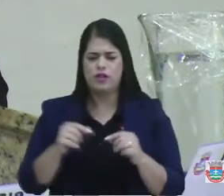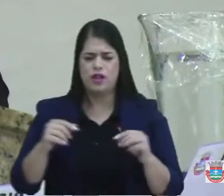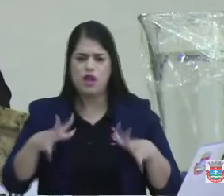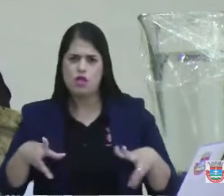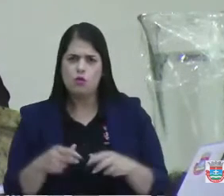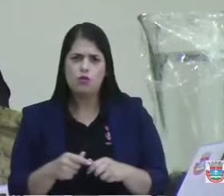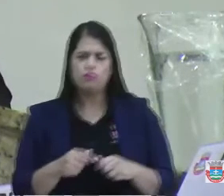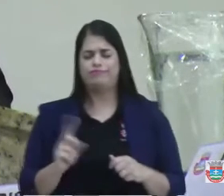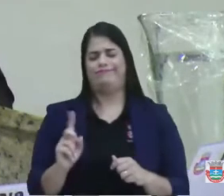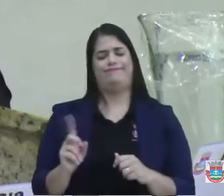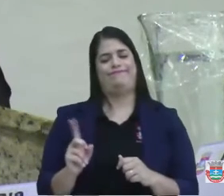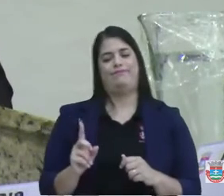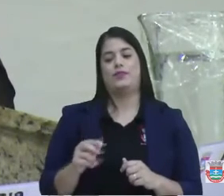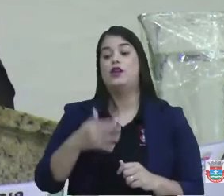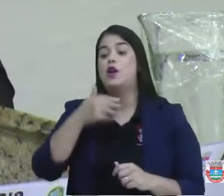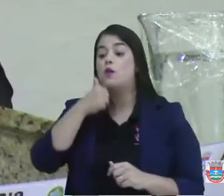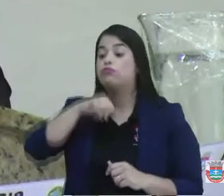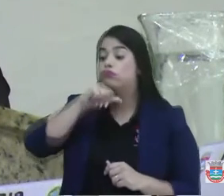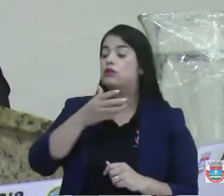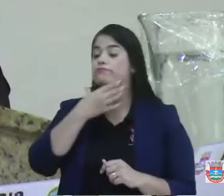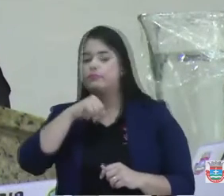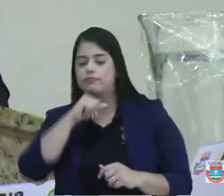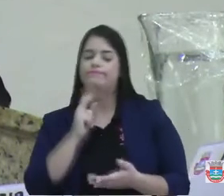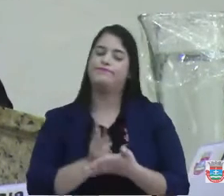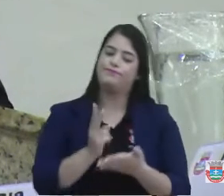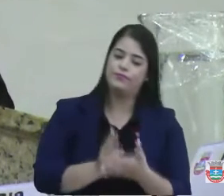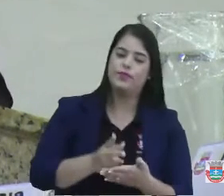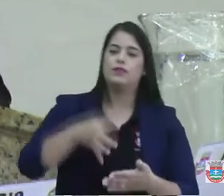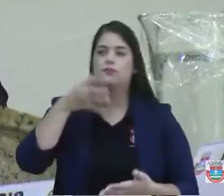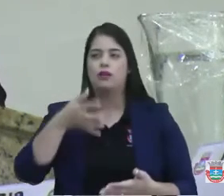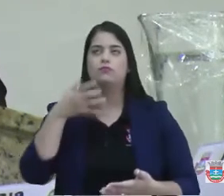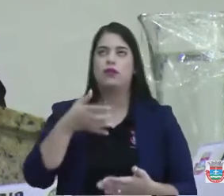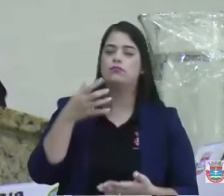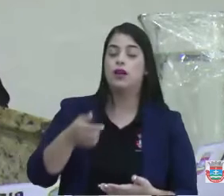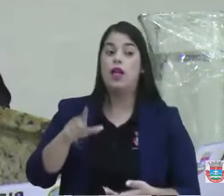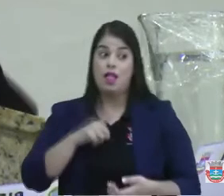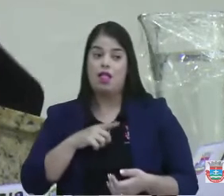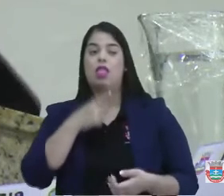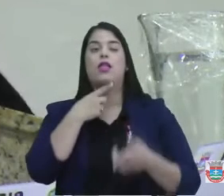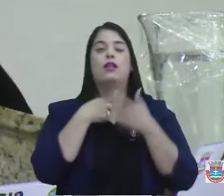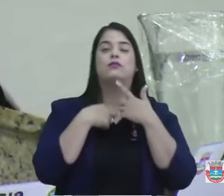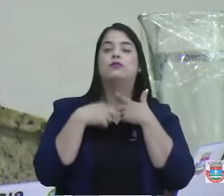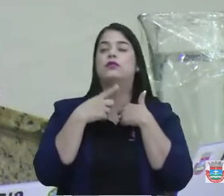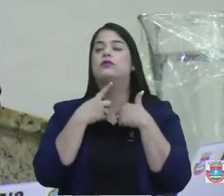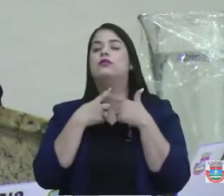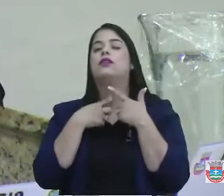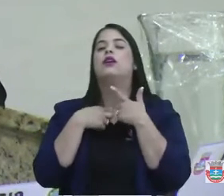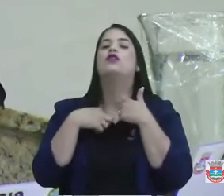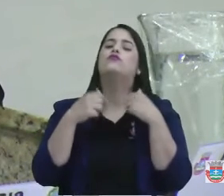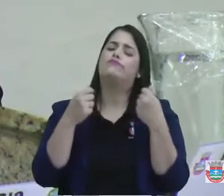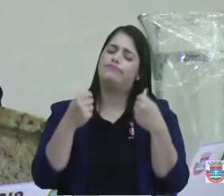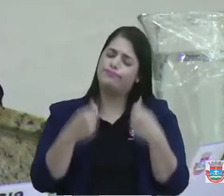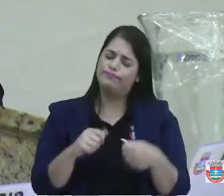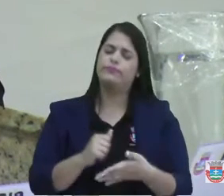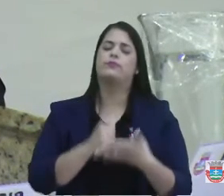mais do meu pai e minha mãe sempre dizia quando a gente tem a vontade a gente já tem a metade desse